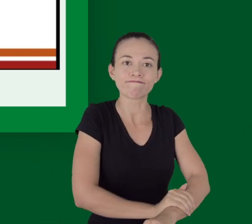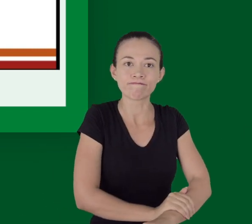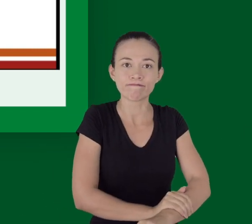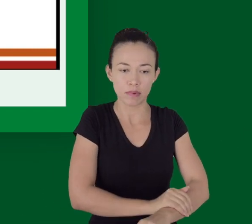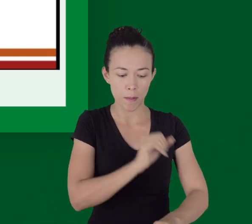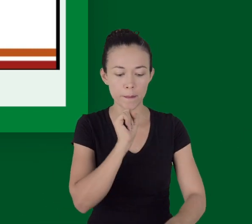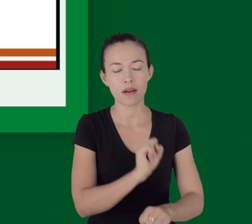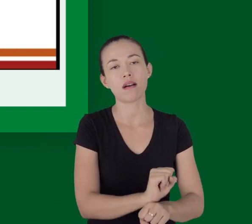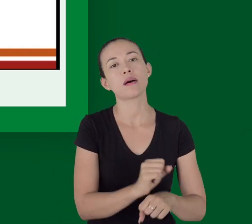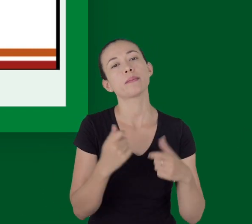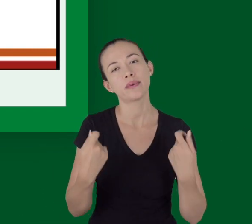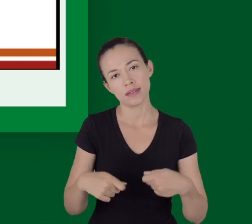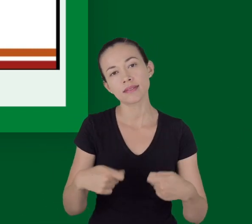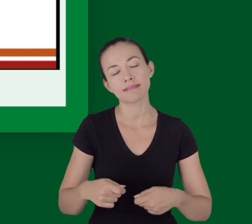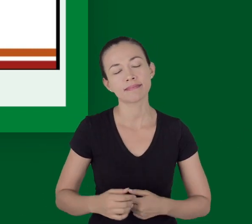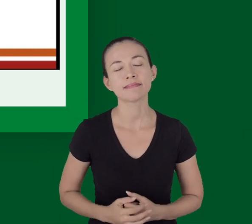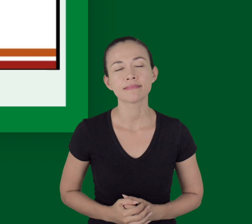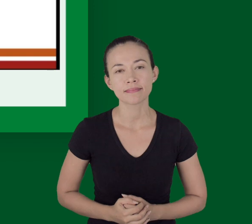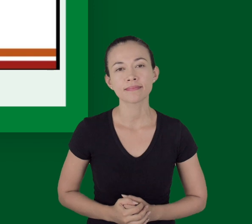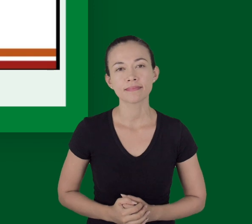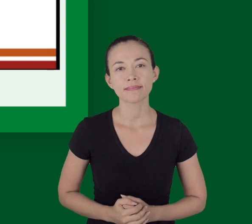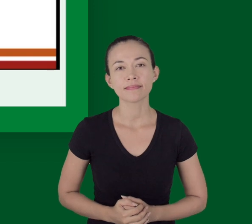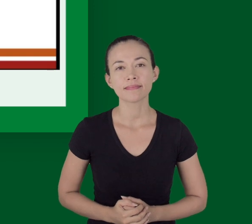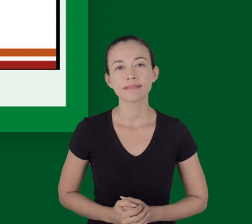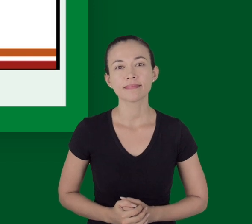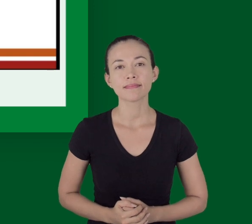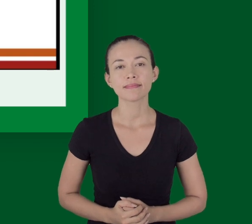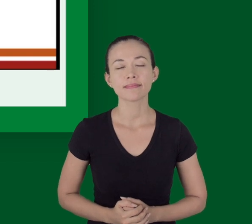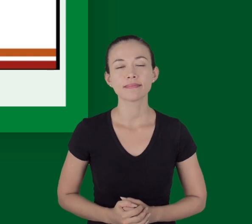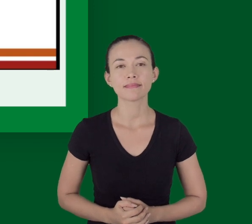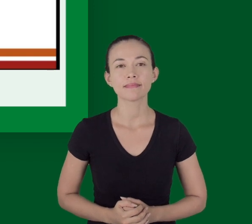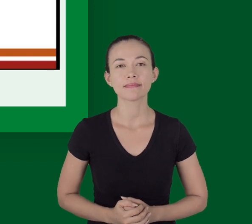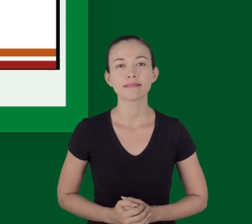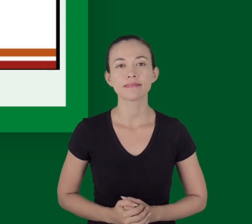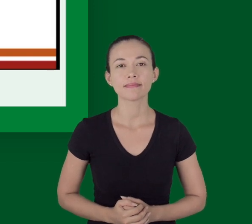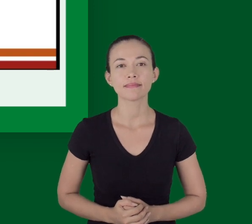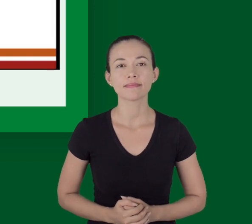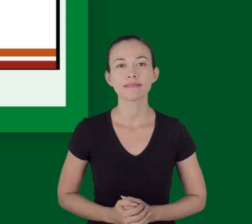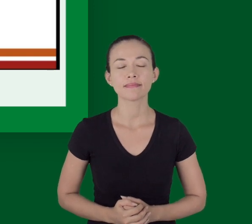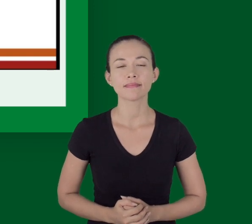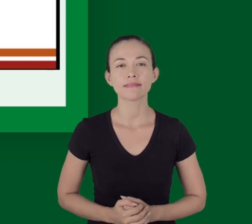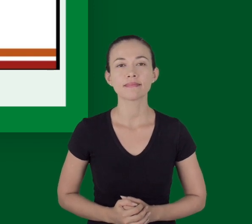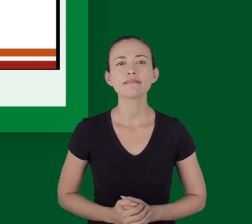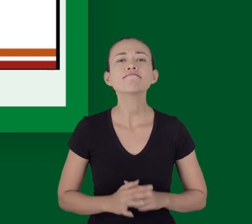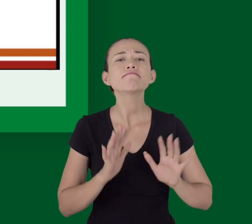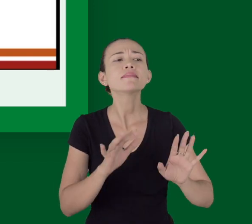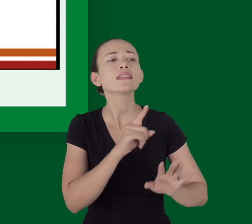alerta aí para conter rapidamente. Normalmente